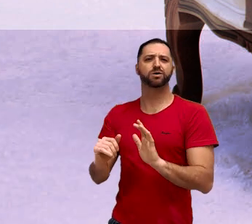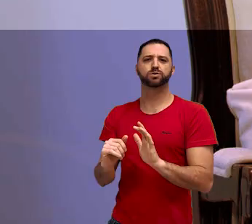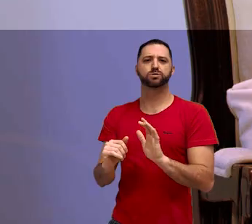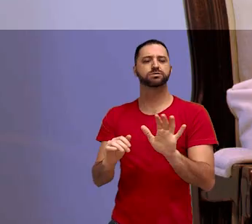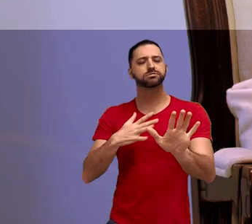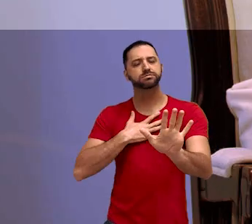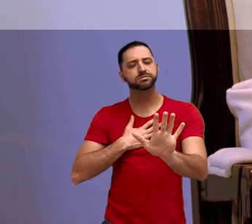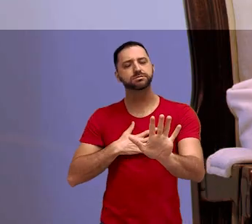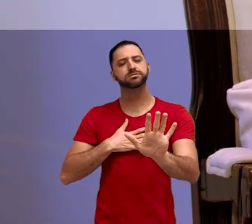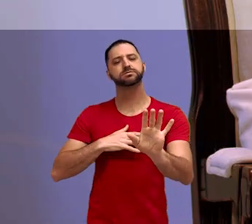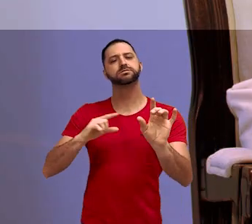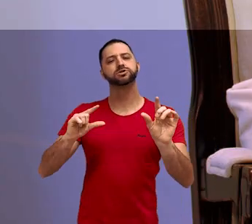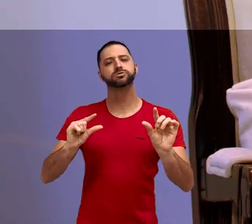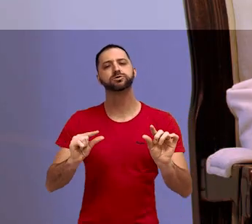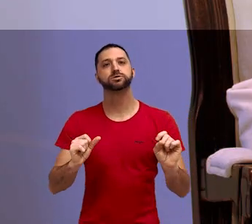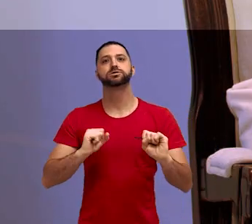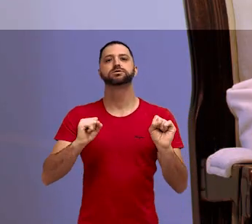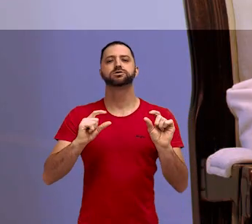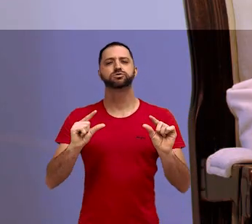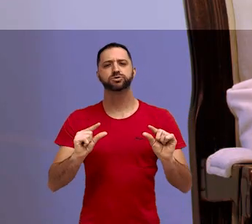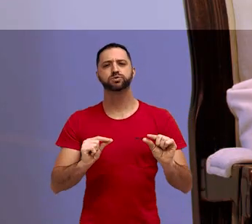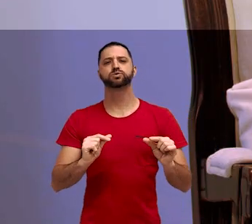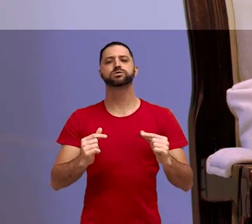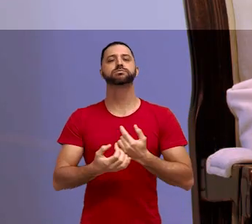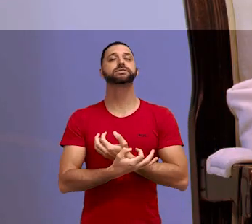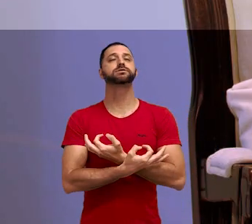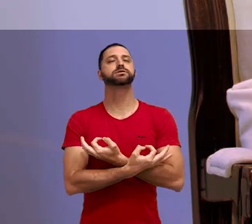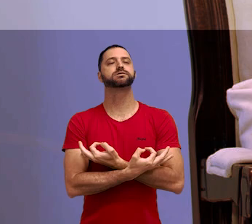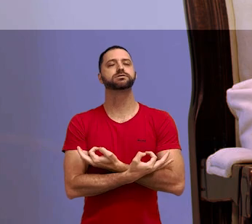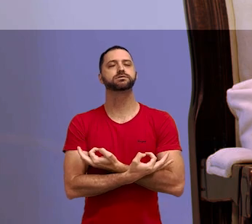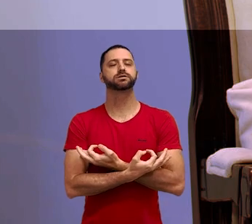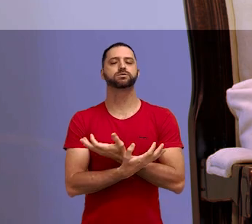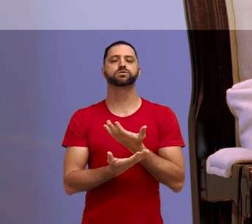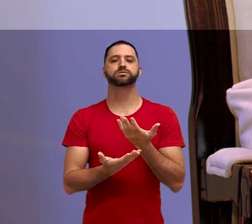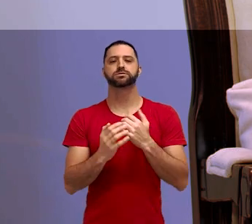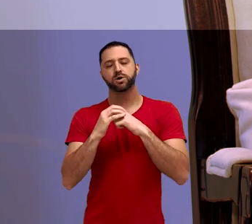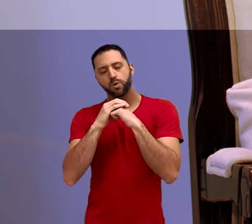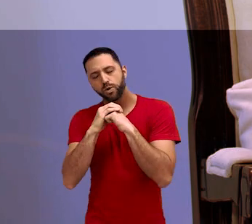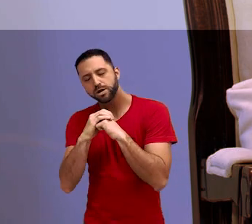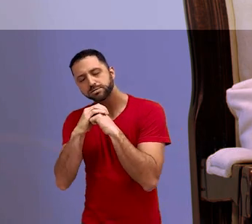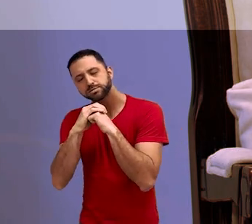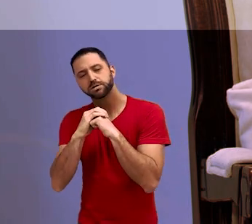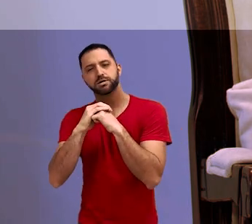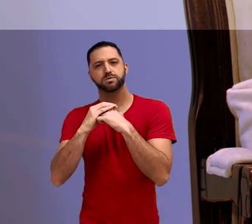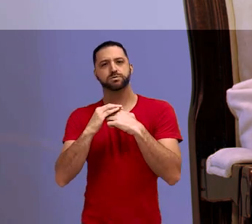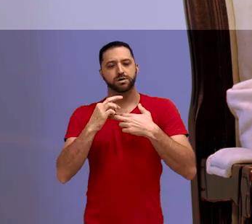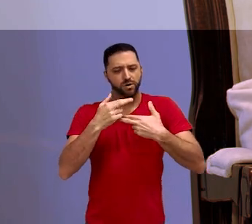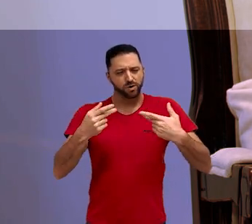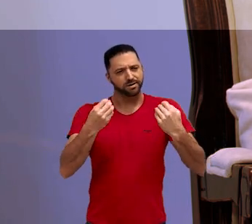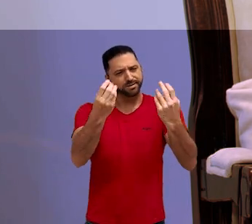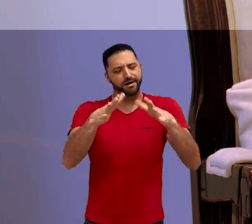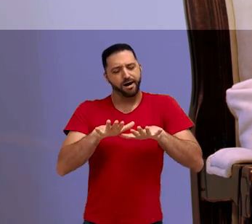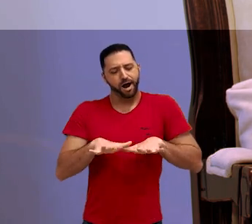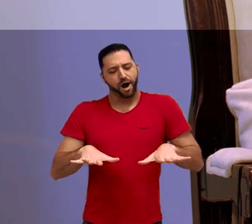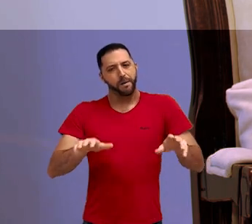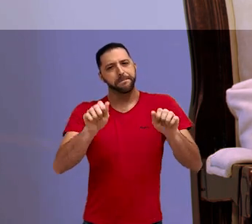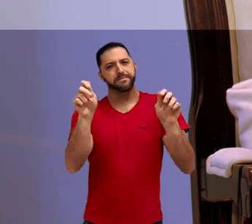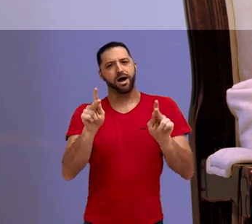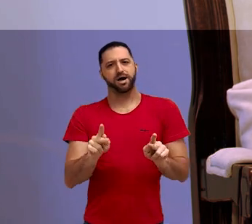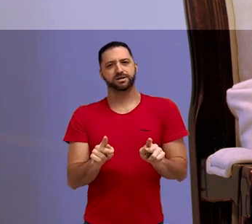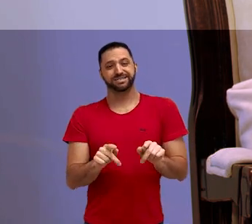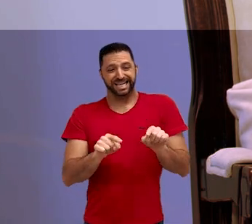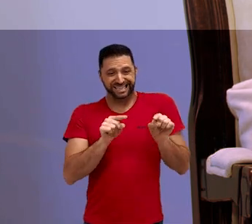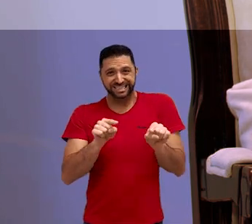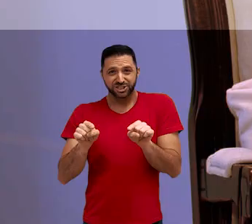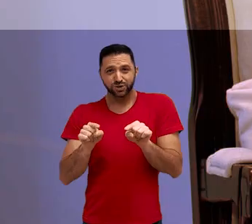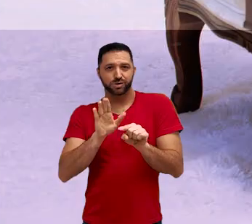desacelera. Curte você, talvez fazer uma meditação. Tem tantas orações, tem tanta coisa boa que